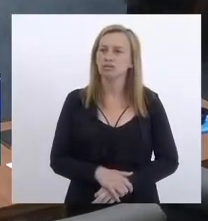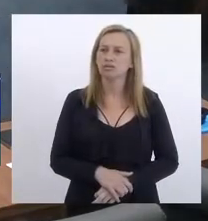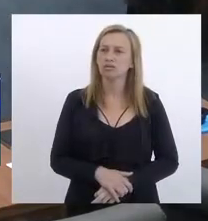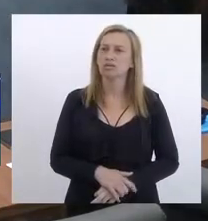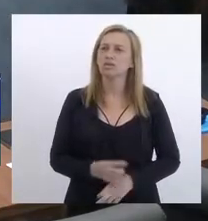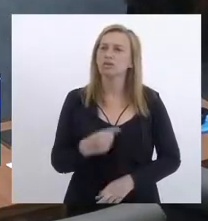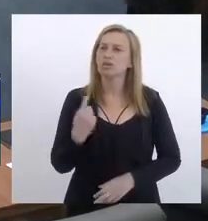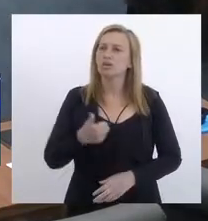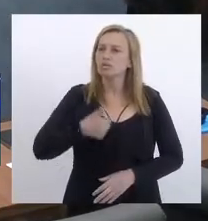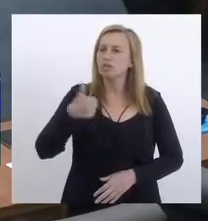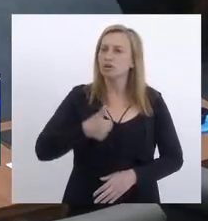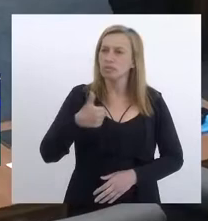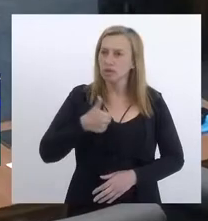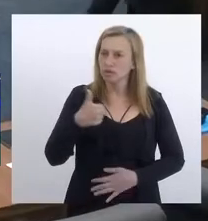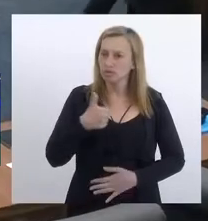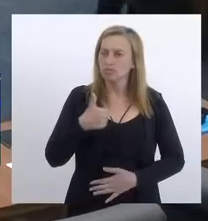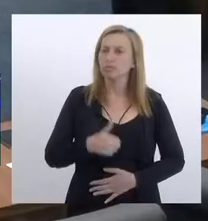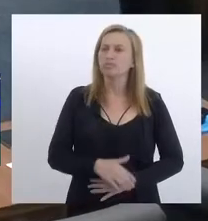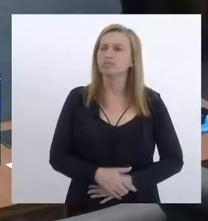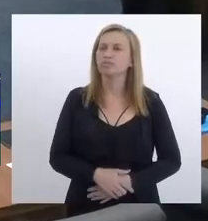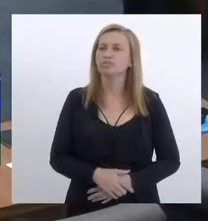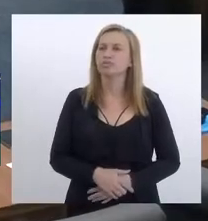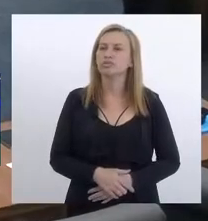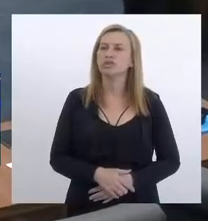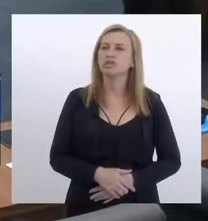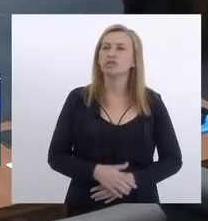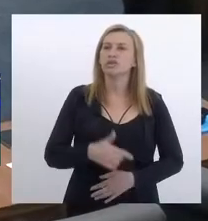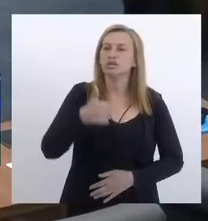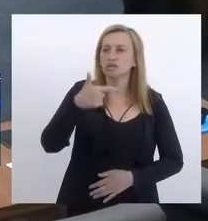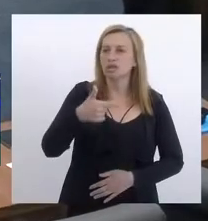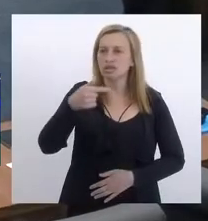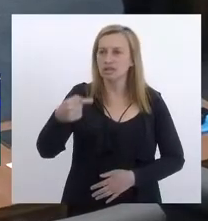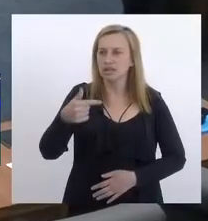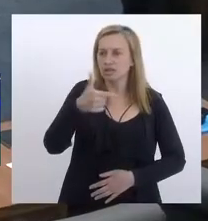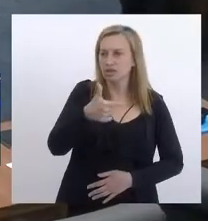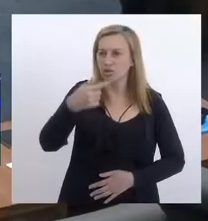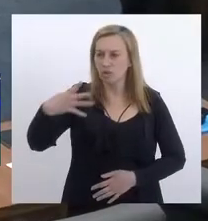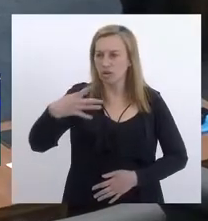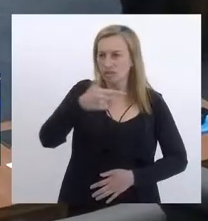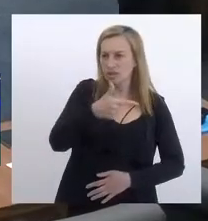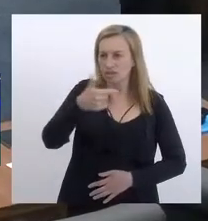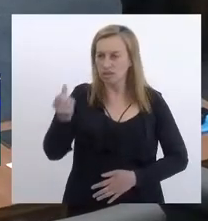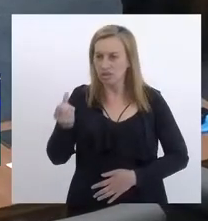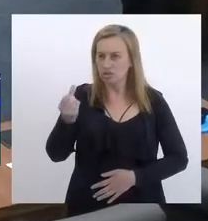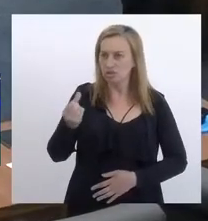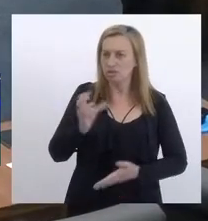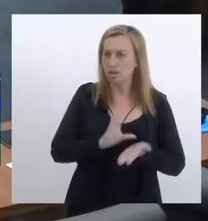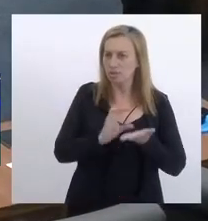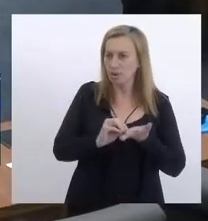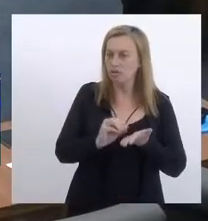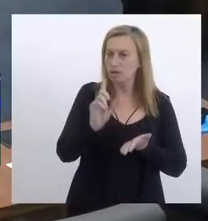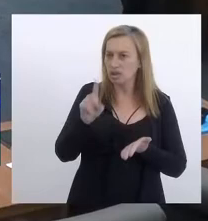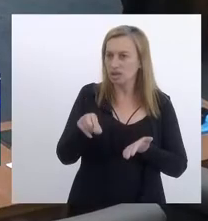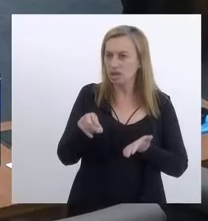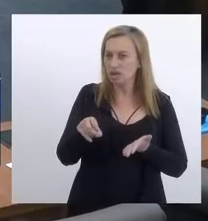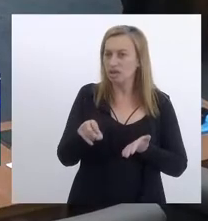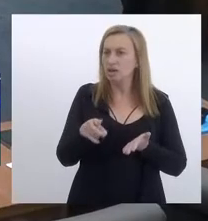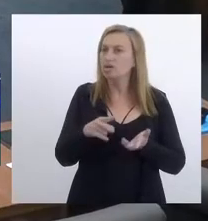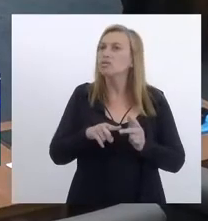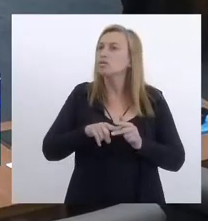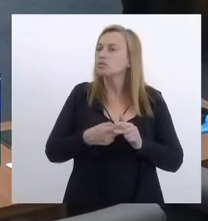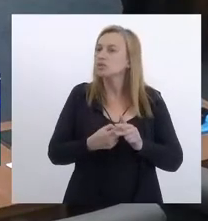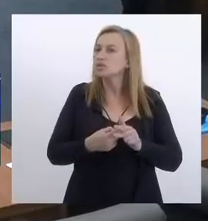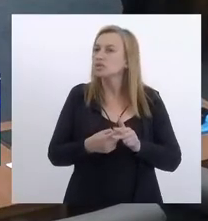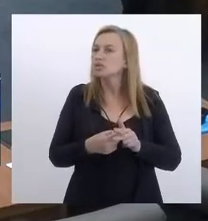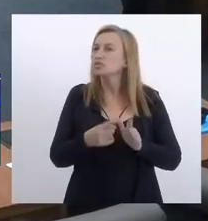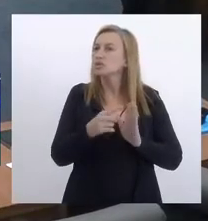Nós vamos primeiro enfrentarmos o 27º, 31º, 34º, 36º da pauta, que é para pela